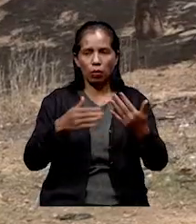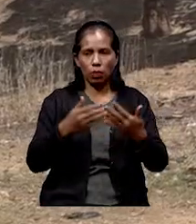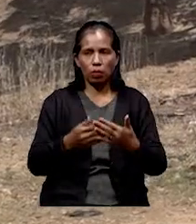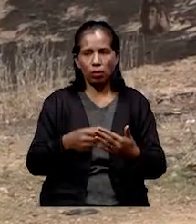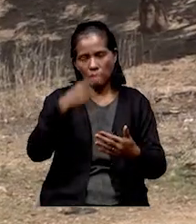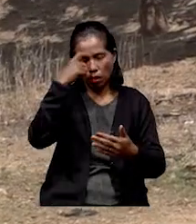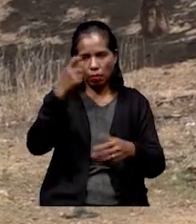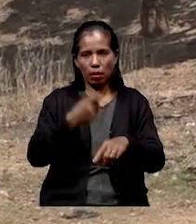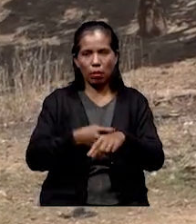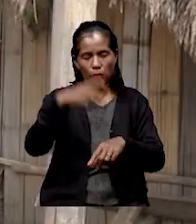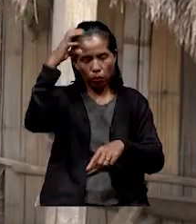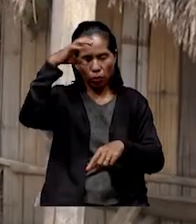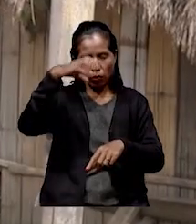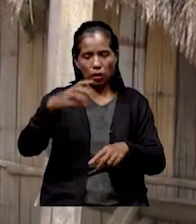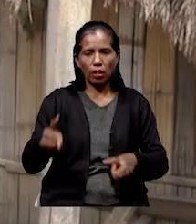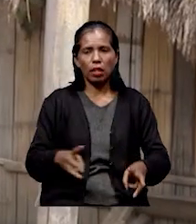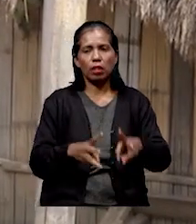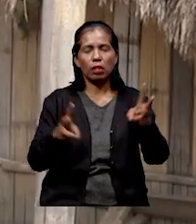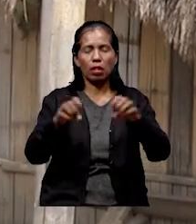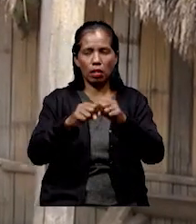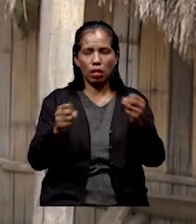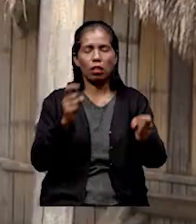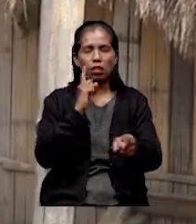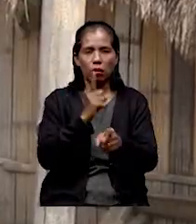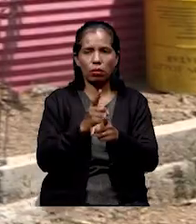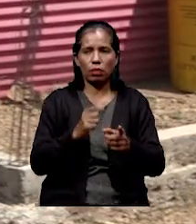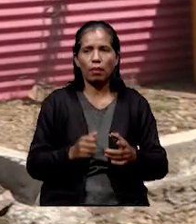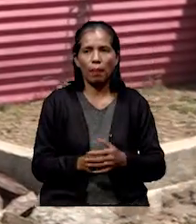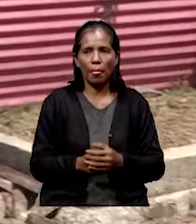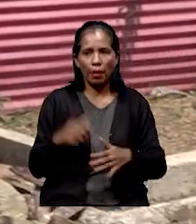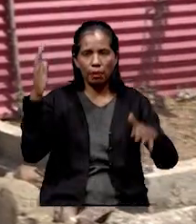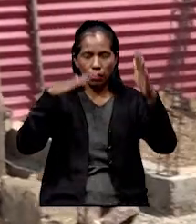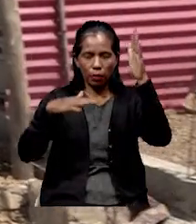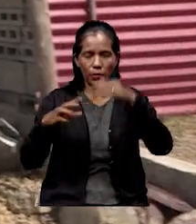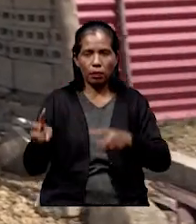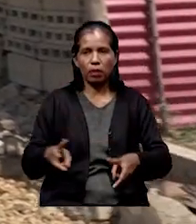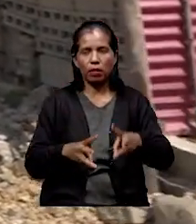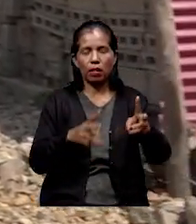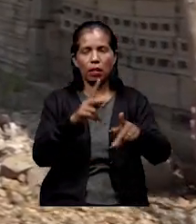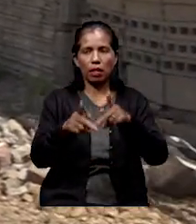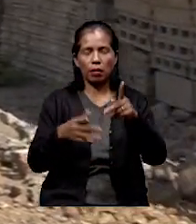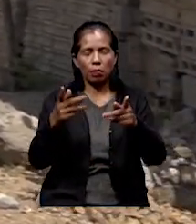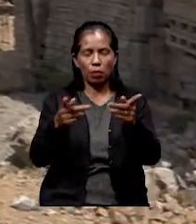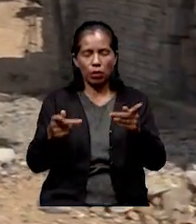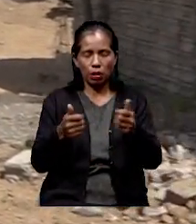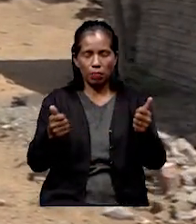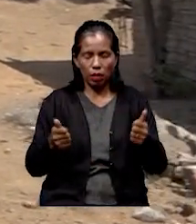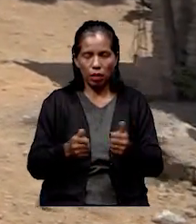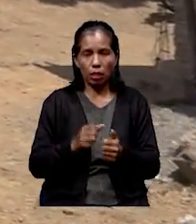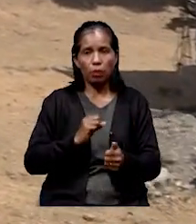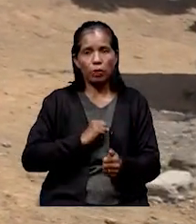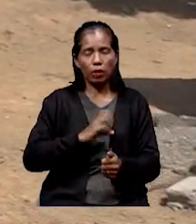tamba iha tempu udang kondisaun estrada grave tebes. Além de problema estrada, comunidade e posto administrativo Soibada